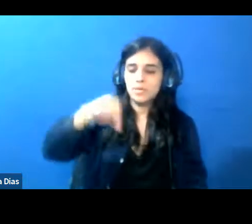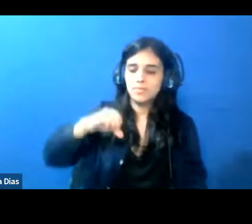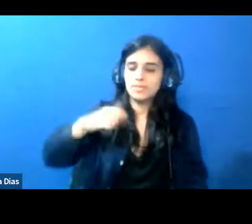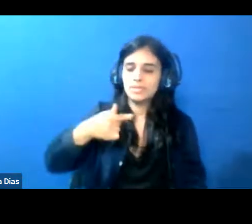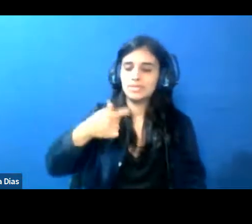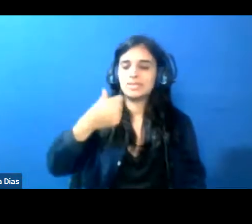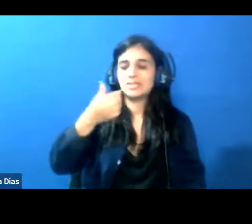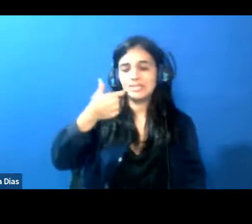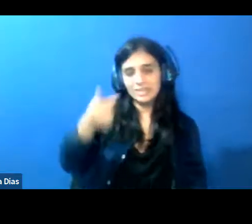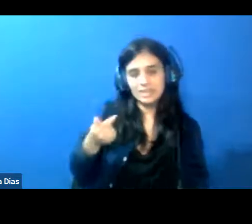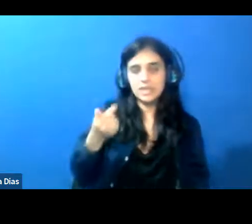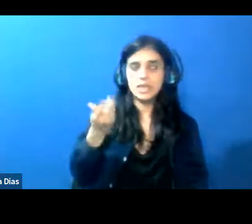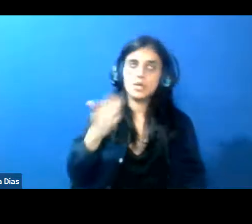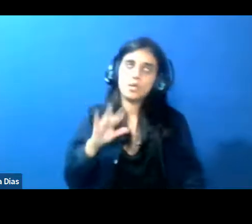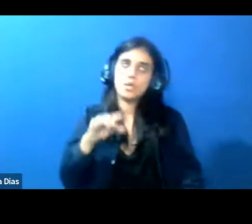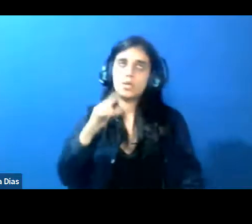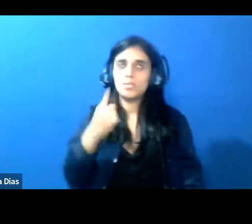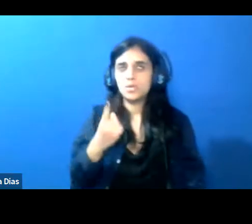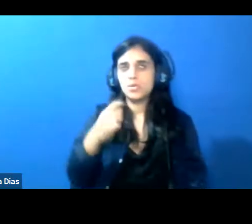1977,